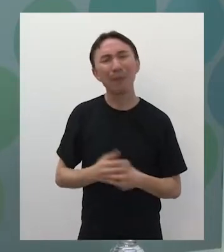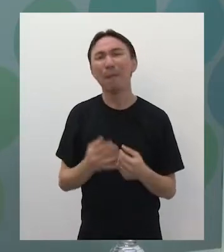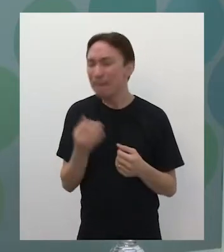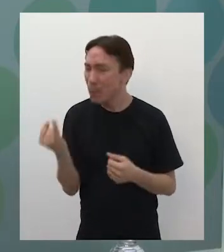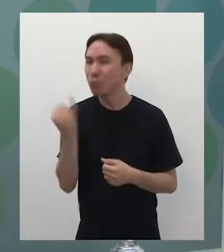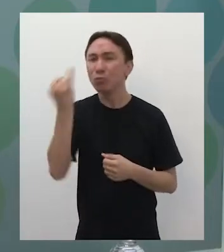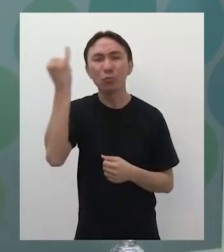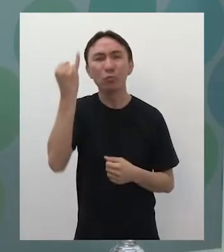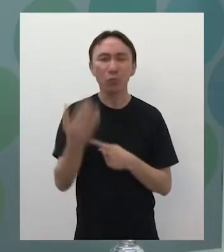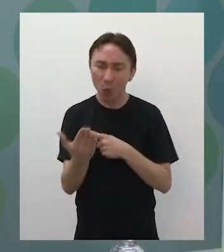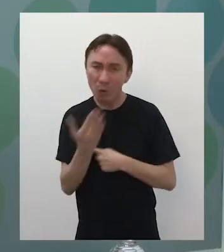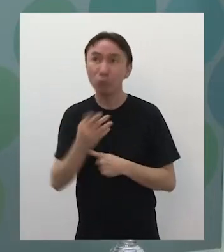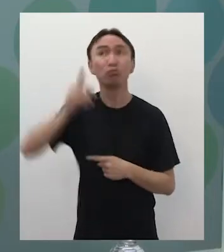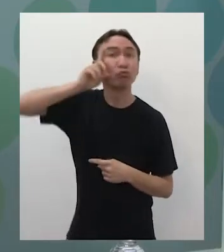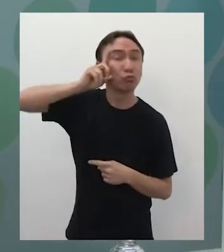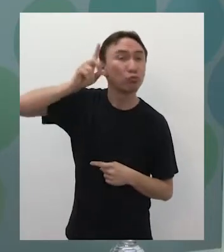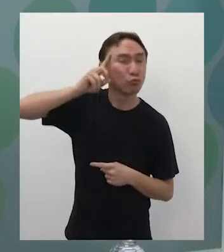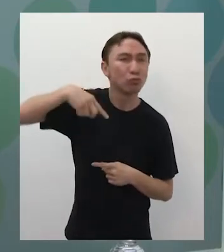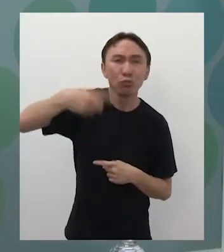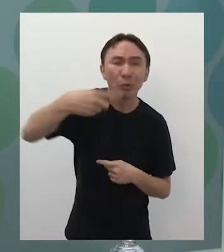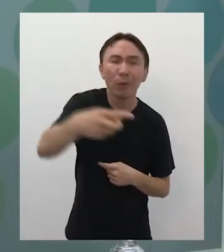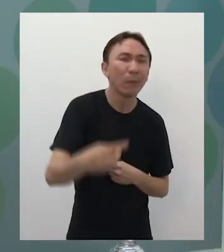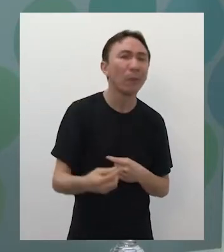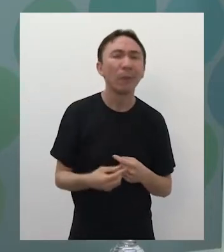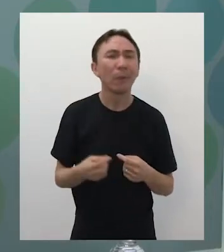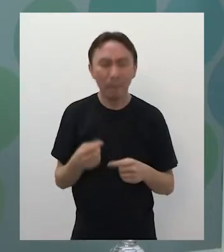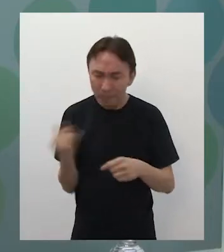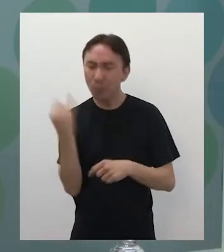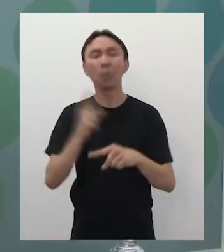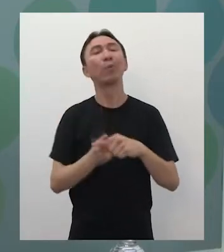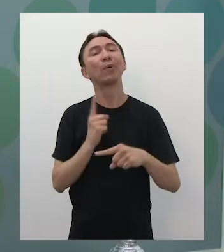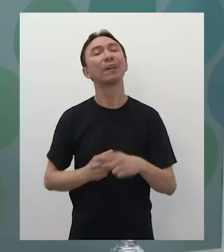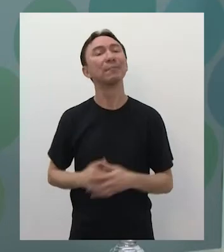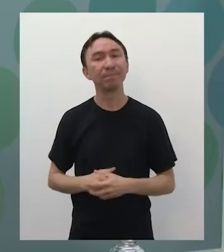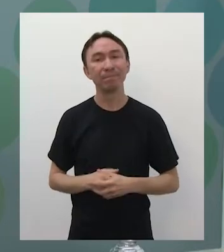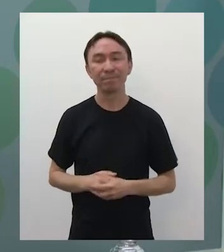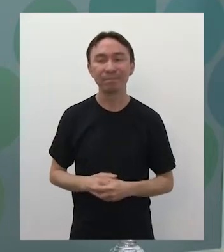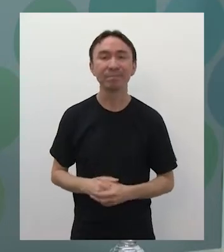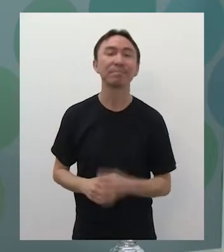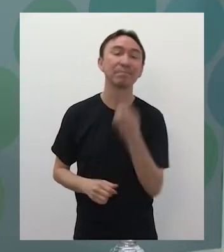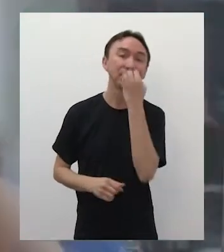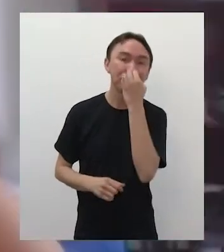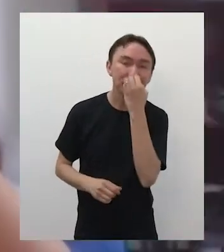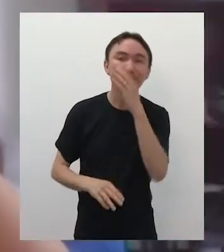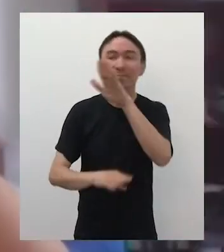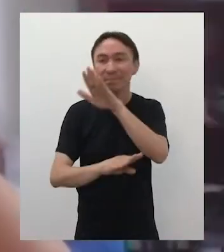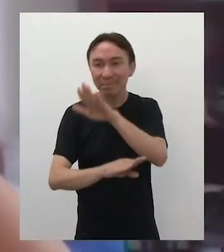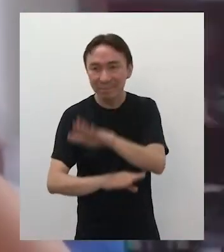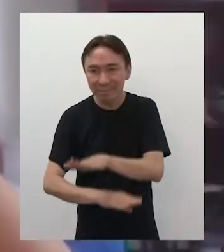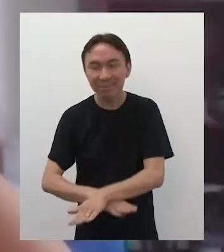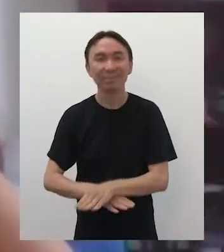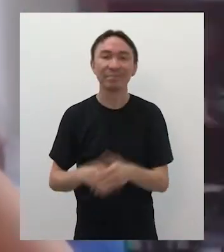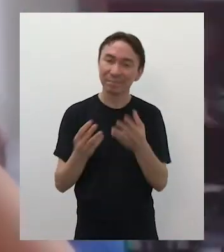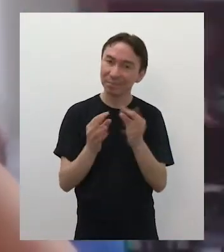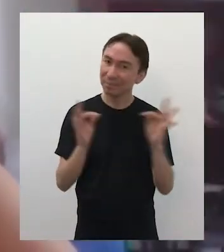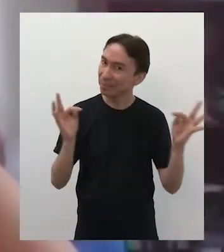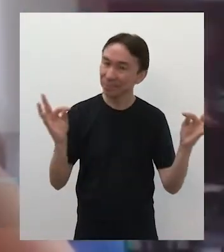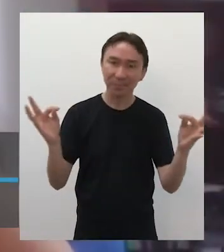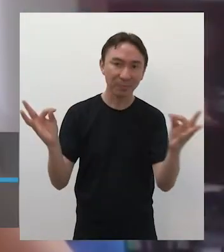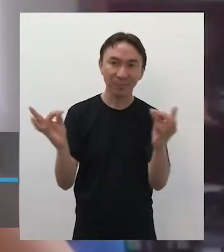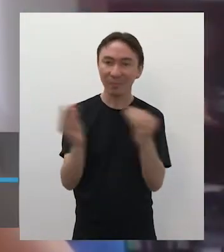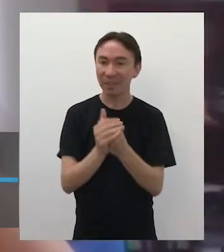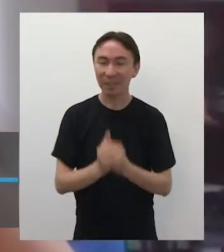gente o que você poderia dizer sobre a macrocompetência autogestão. E